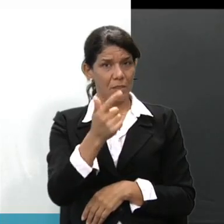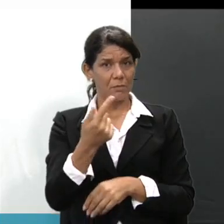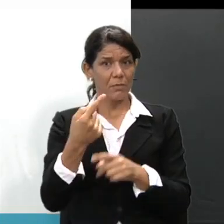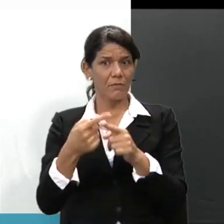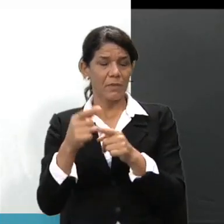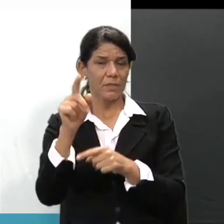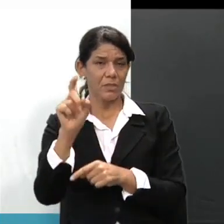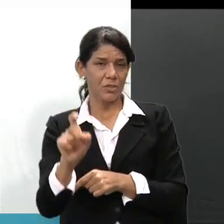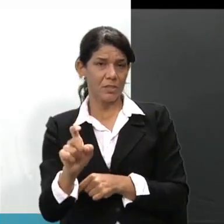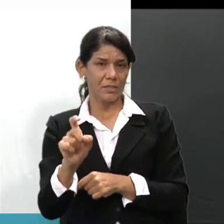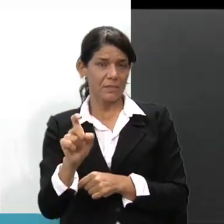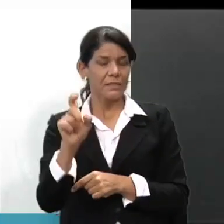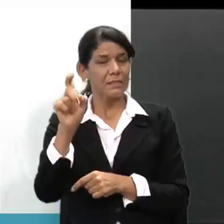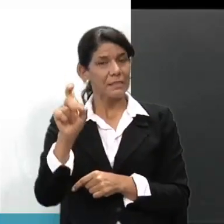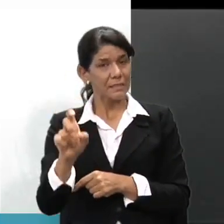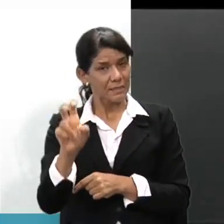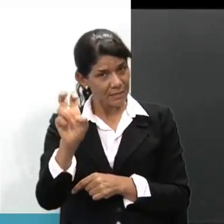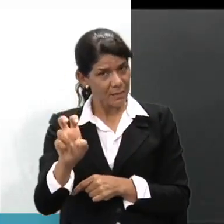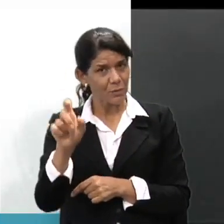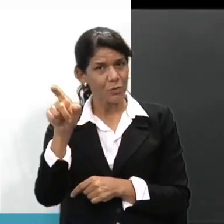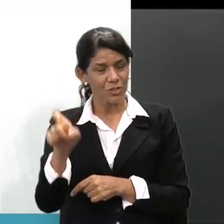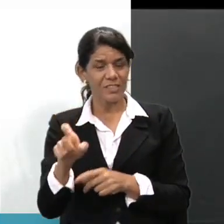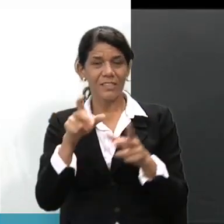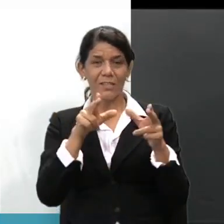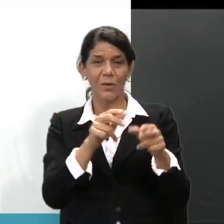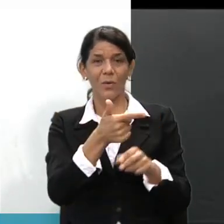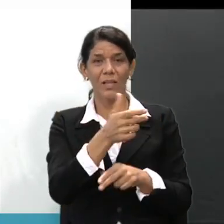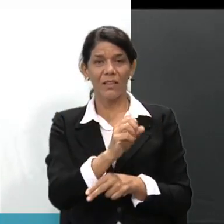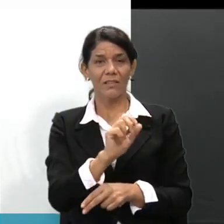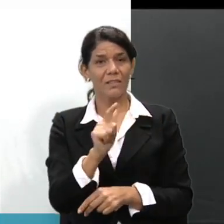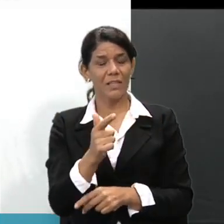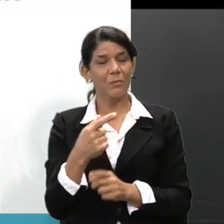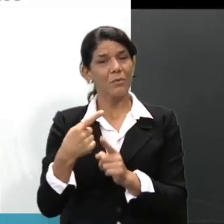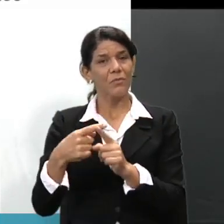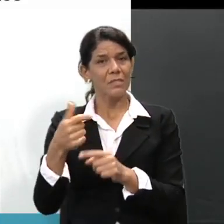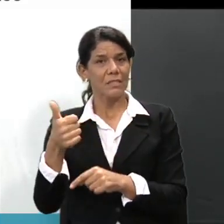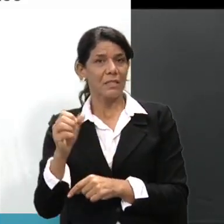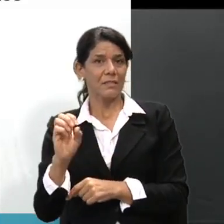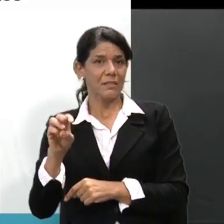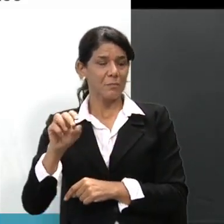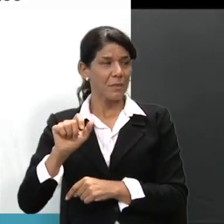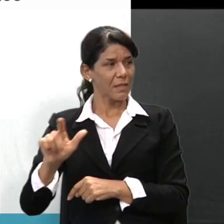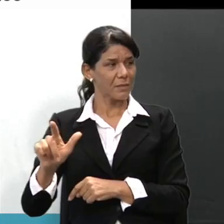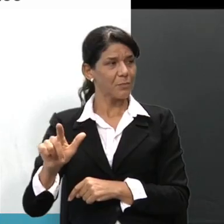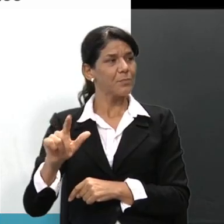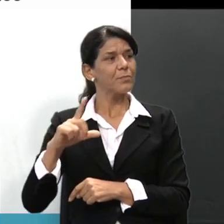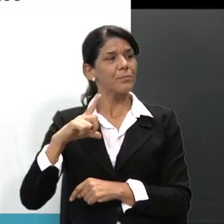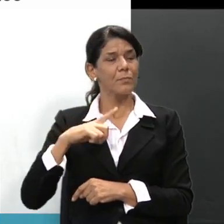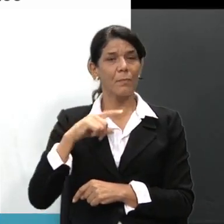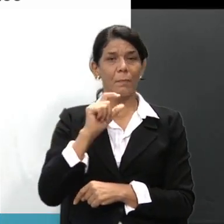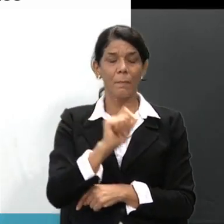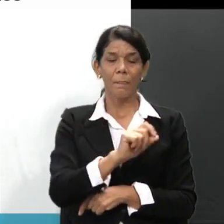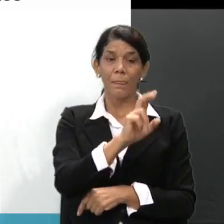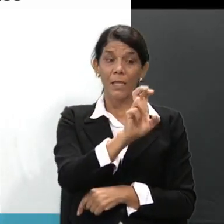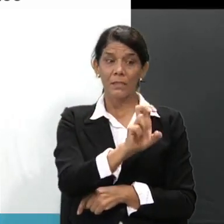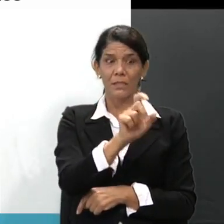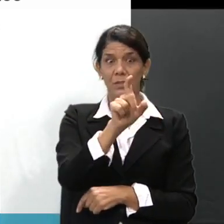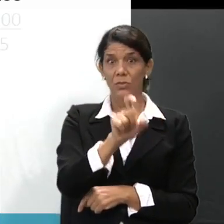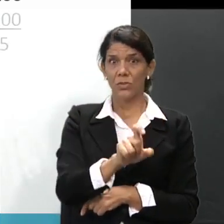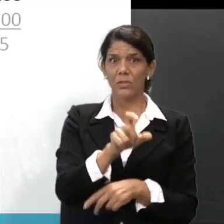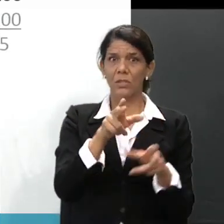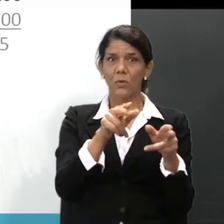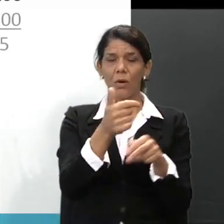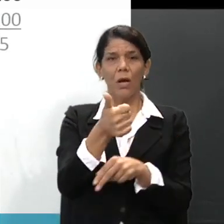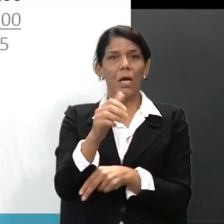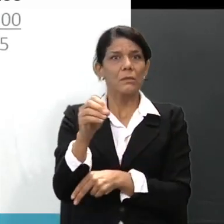vezes x, 5x, igual a 10 gramas vezes 10 ml. Nós temos, então, 5x igual